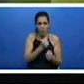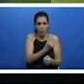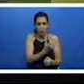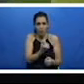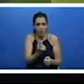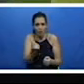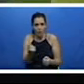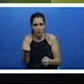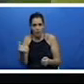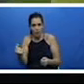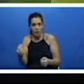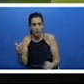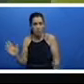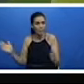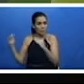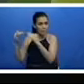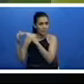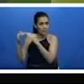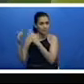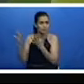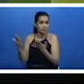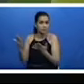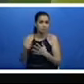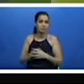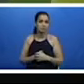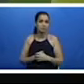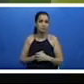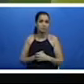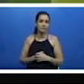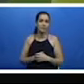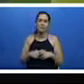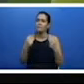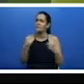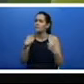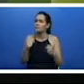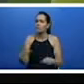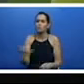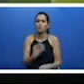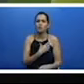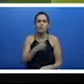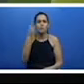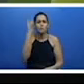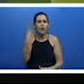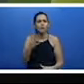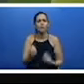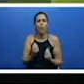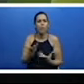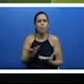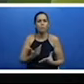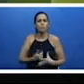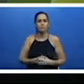para identificar quanto que é. Tem que haver uma maneira mais fácil.